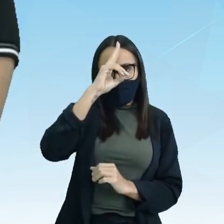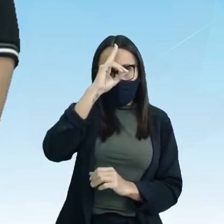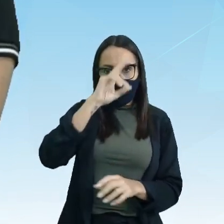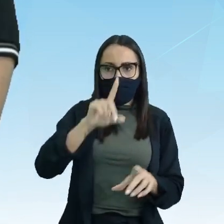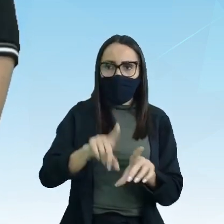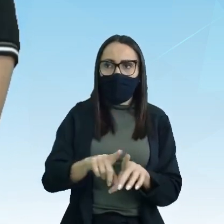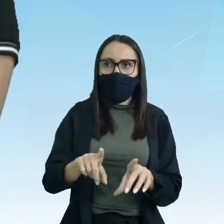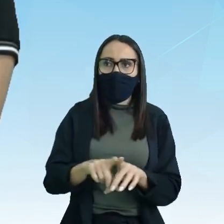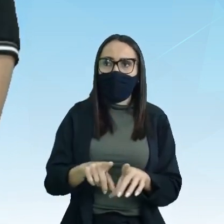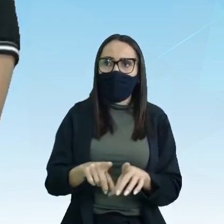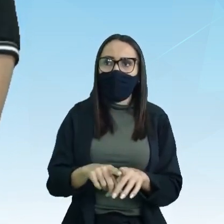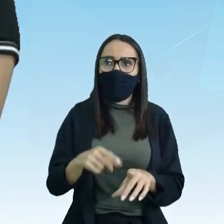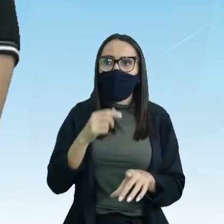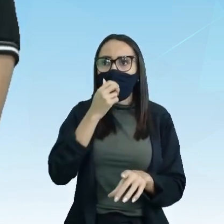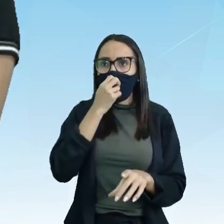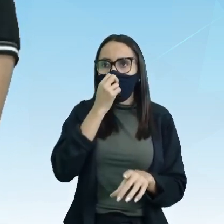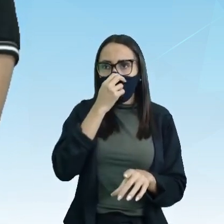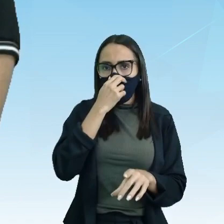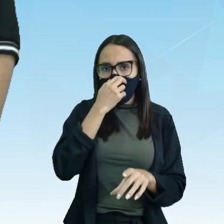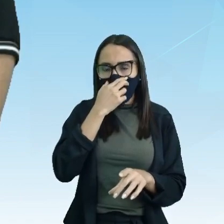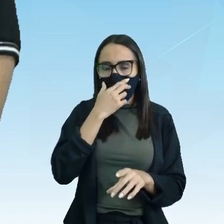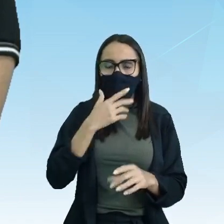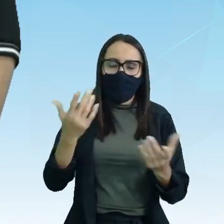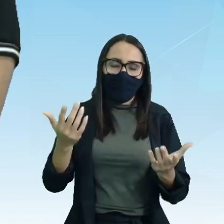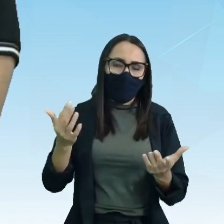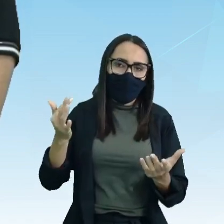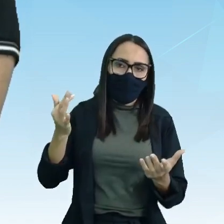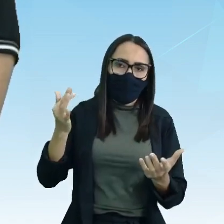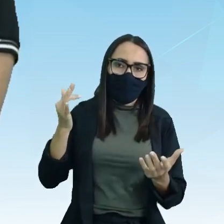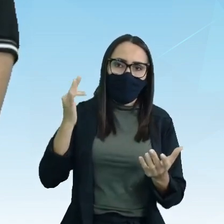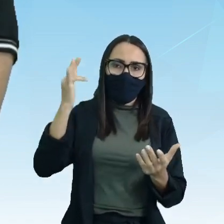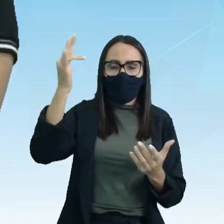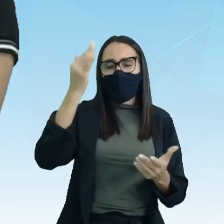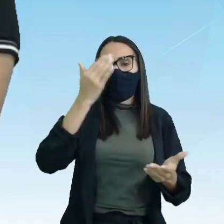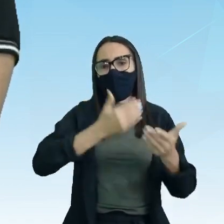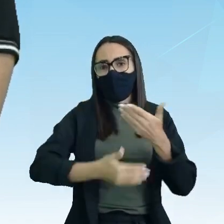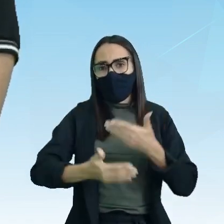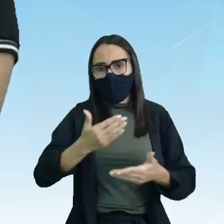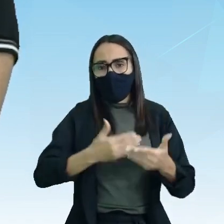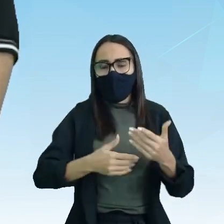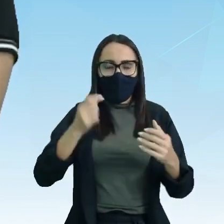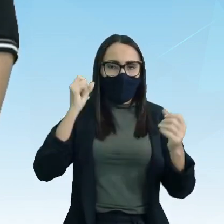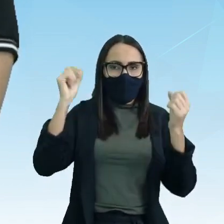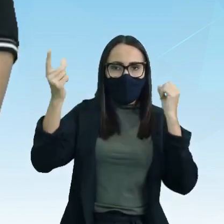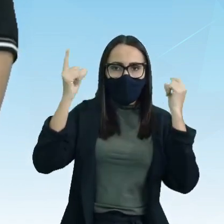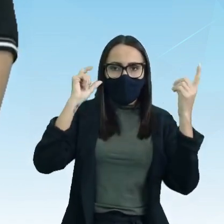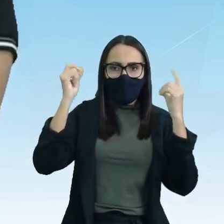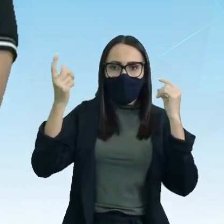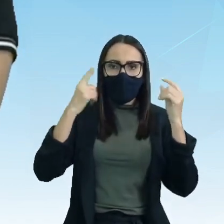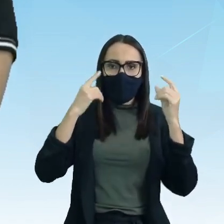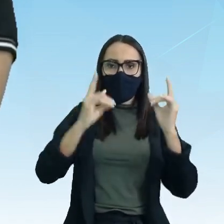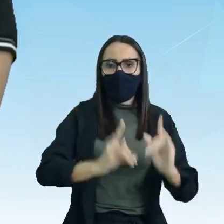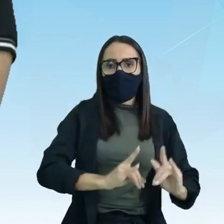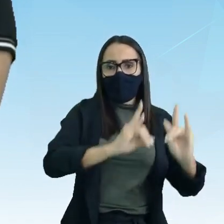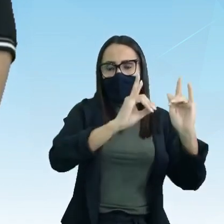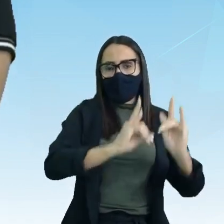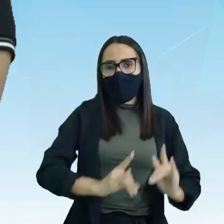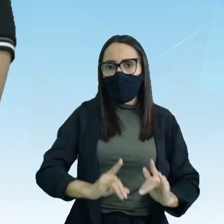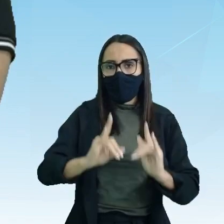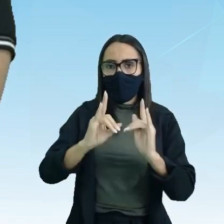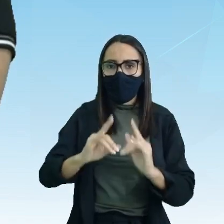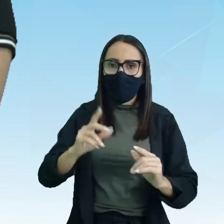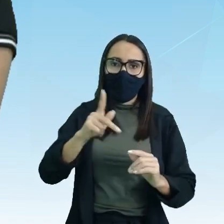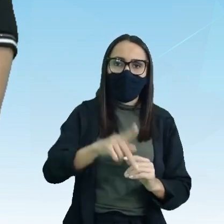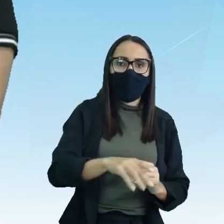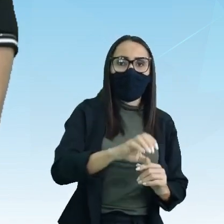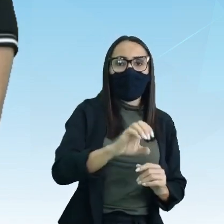que será foco em uma futura troca aqui de ideias, próximo de outro prédio famoso, que mais uma vez a Penha,